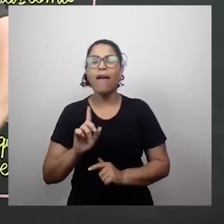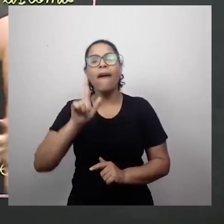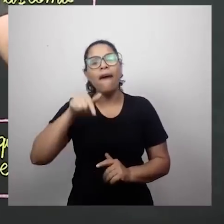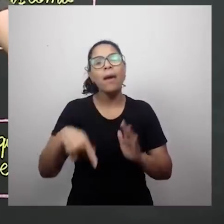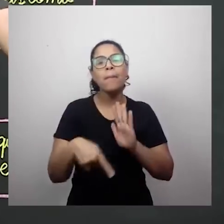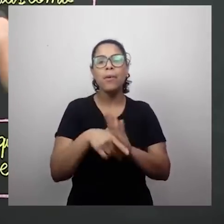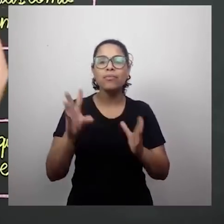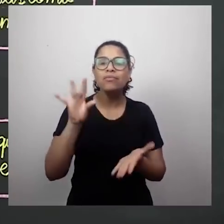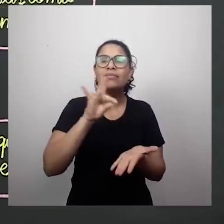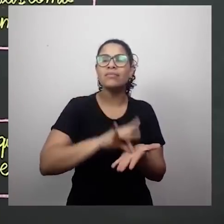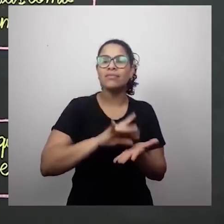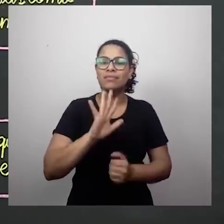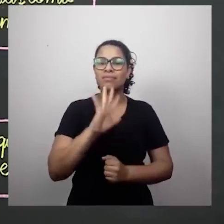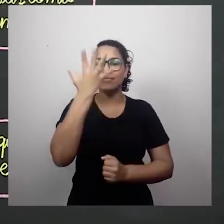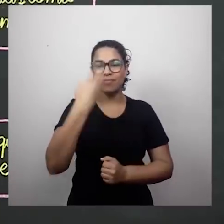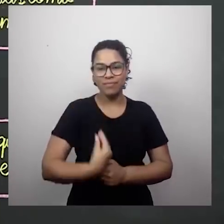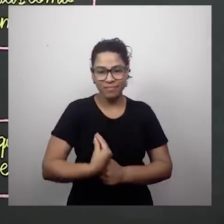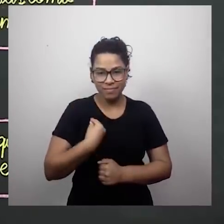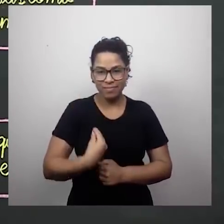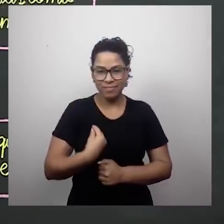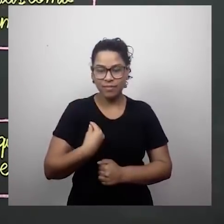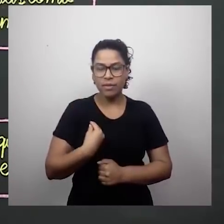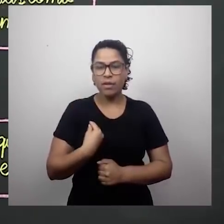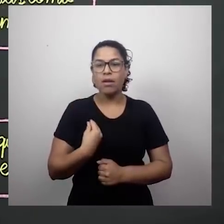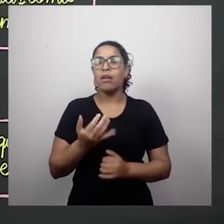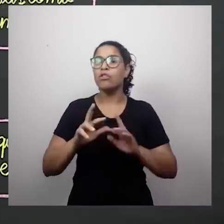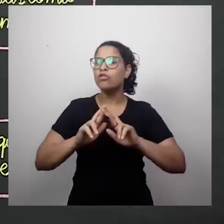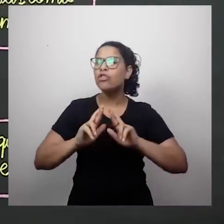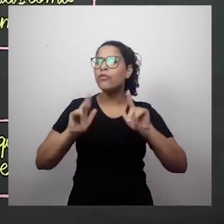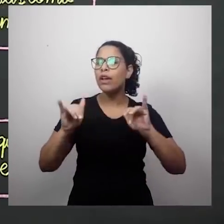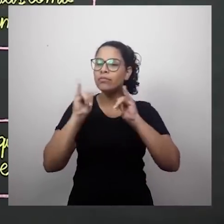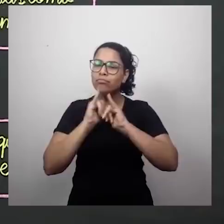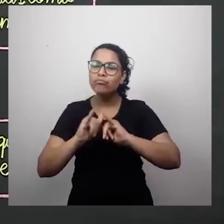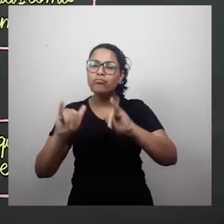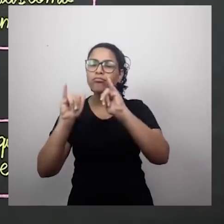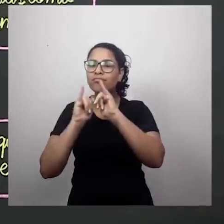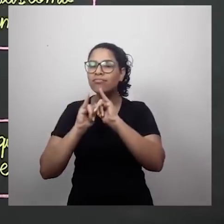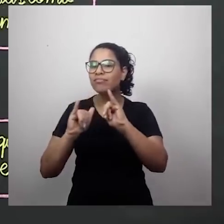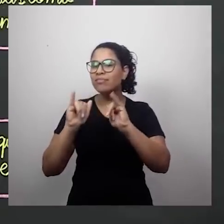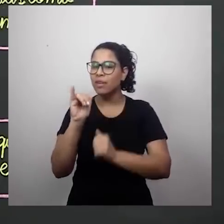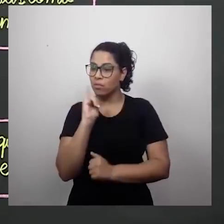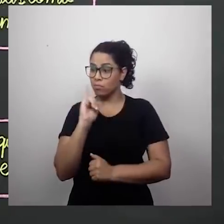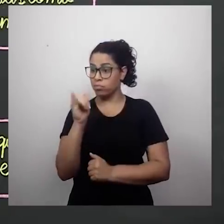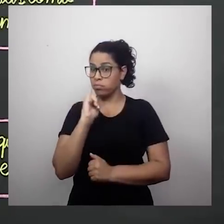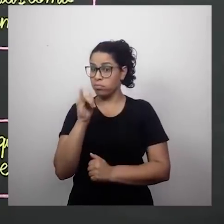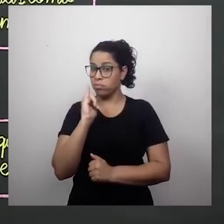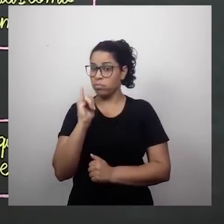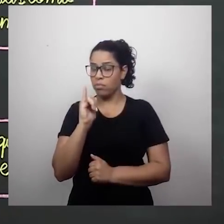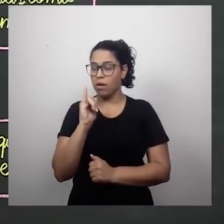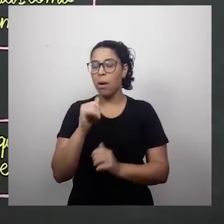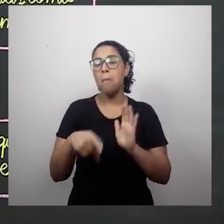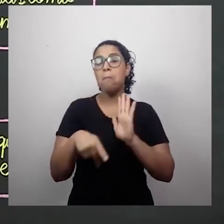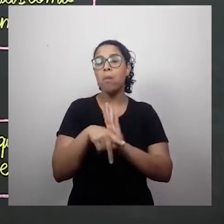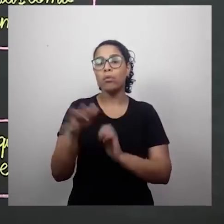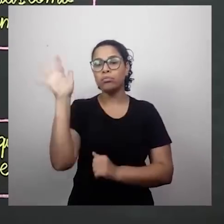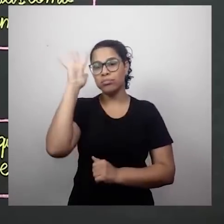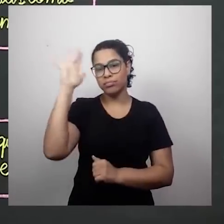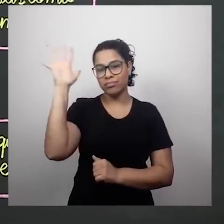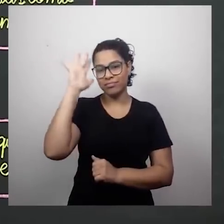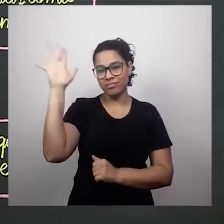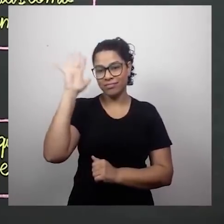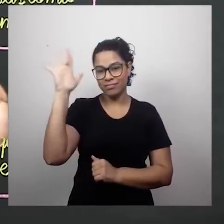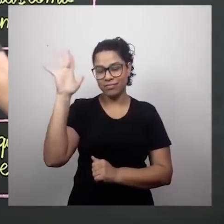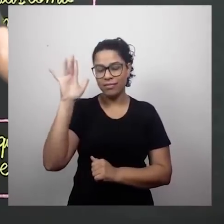a gente se distancia daqueles gêneros narrativos, poéticos, que estão mais voltados para a criação de um universo ficcional. A